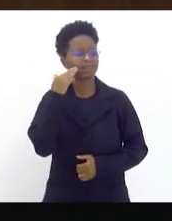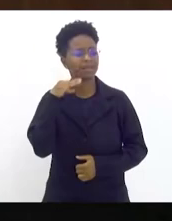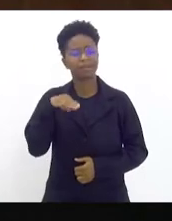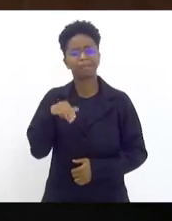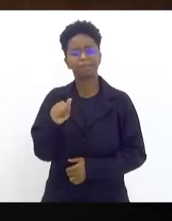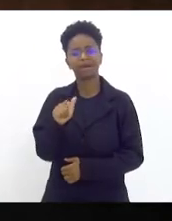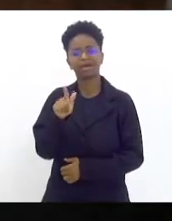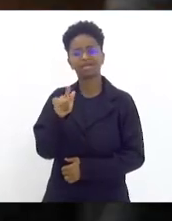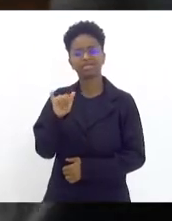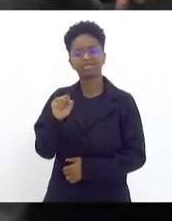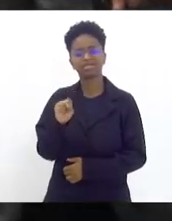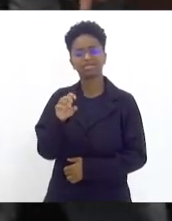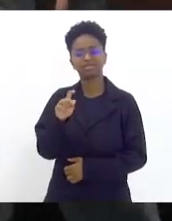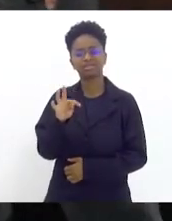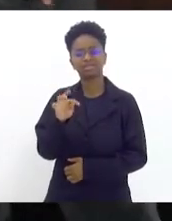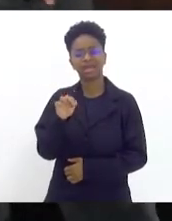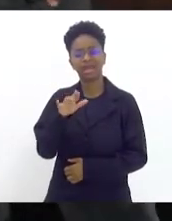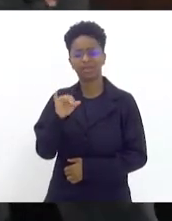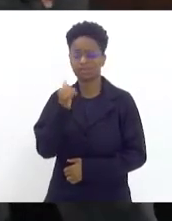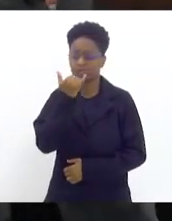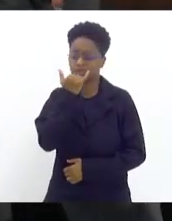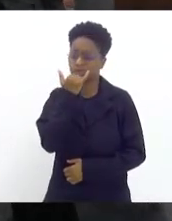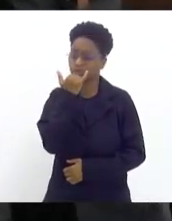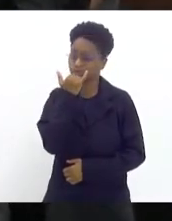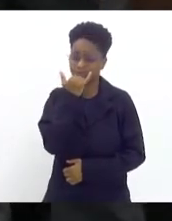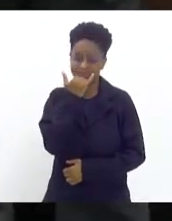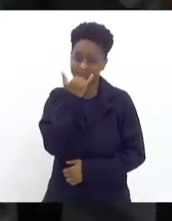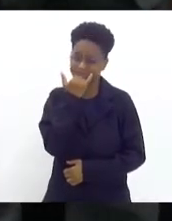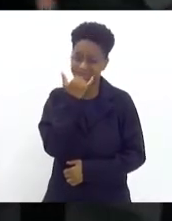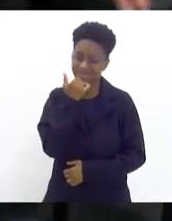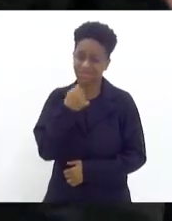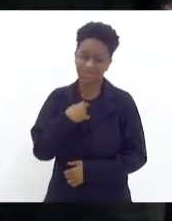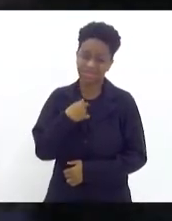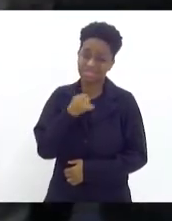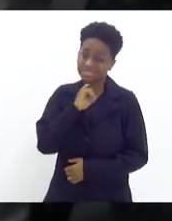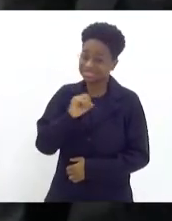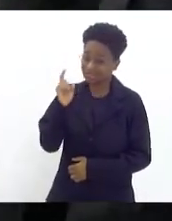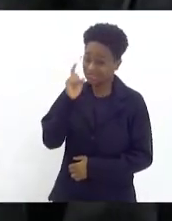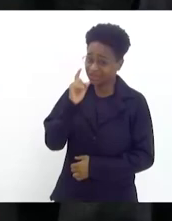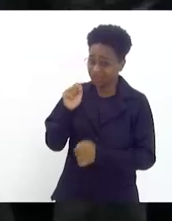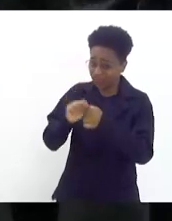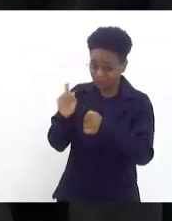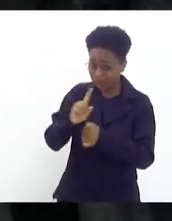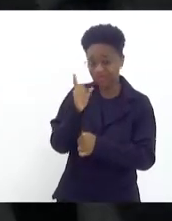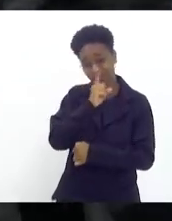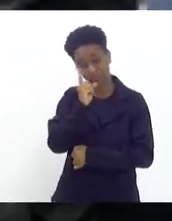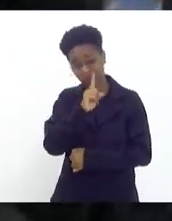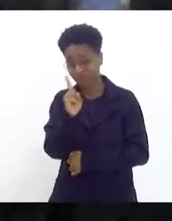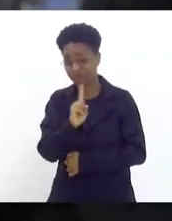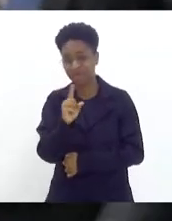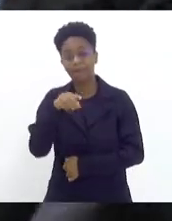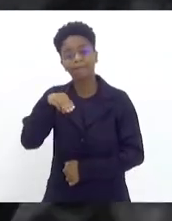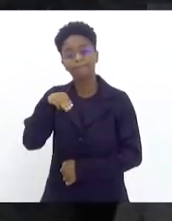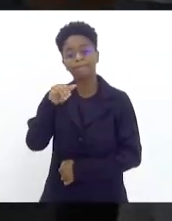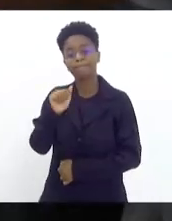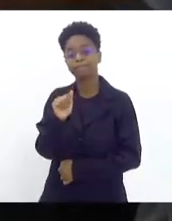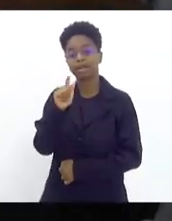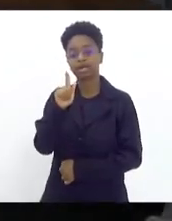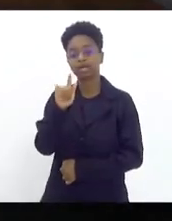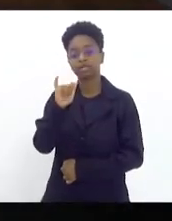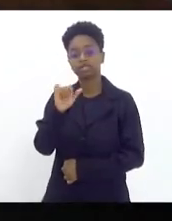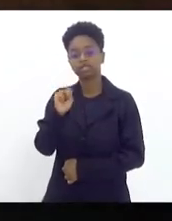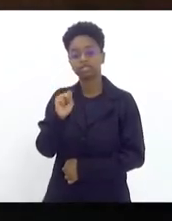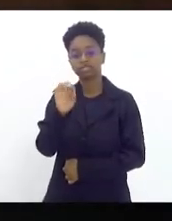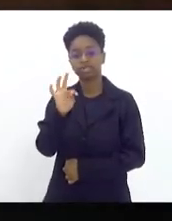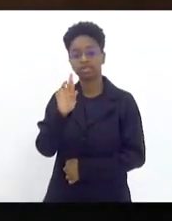então me perdoe só não fale a quem não faz então é magistrado que eu sei que